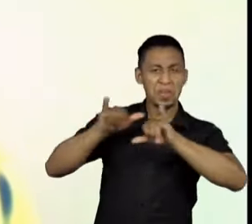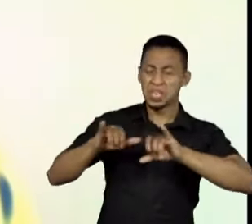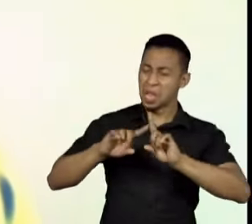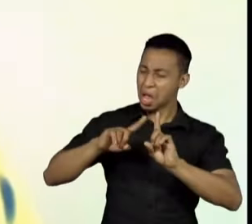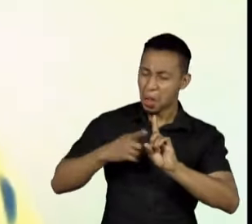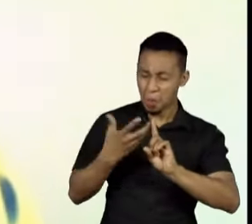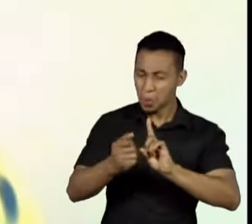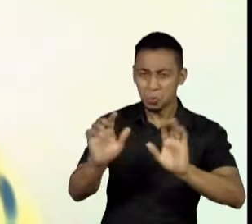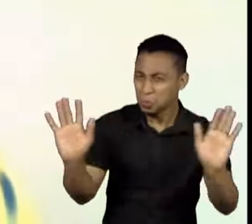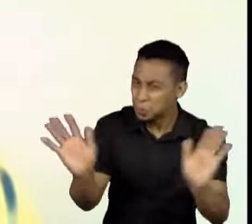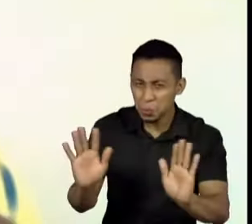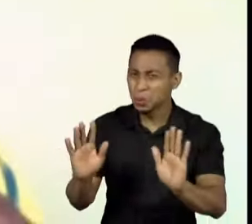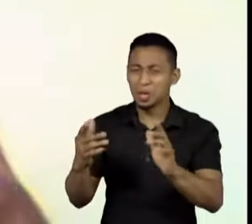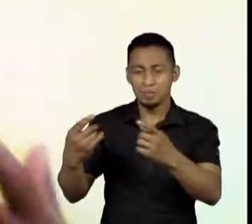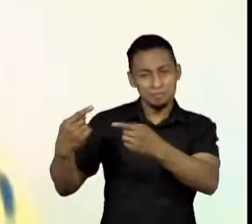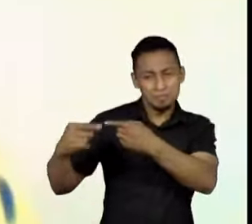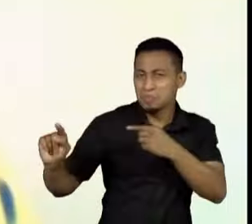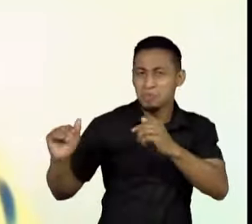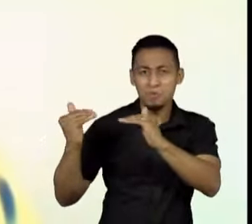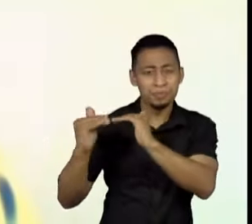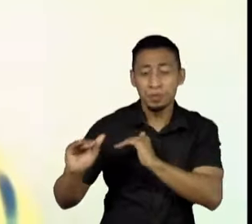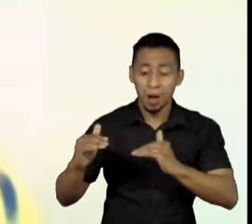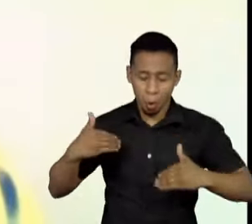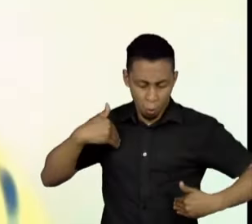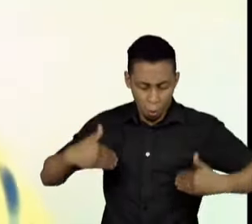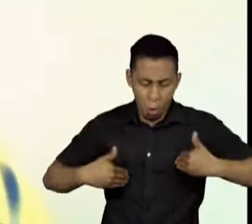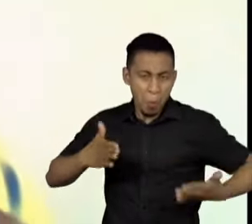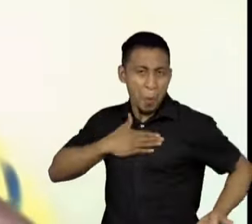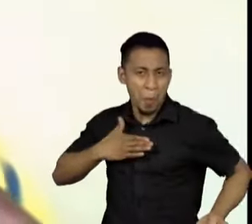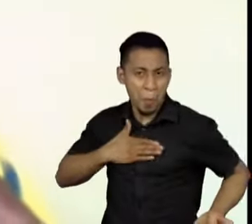uma política que esse corpo é meu, né?